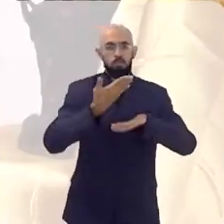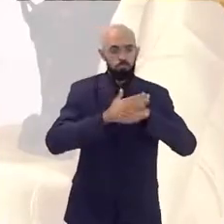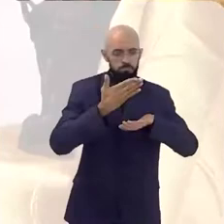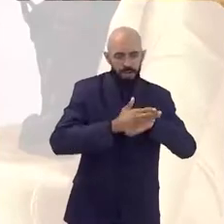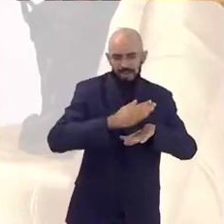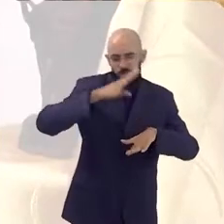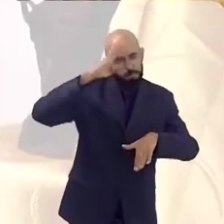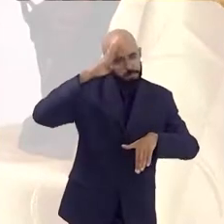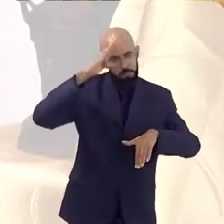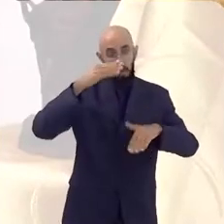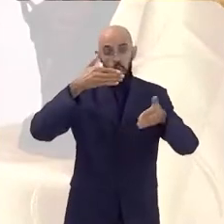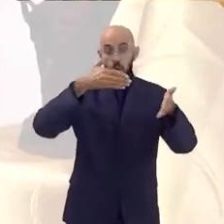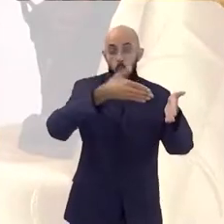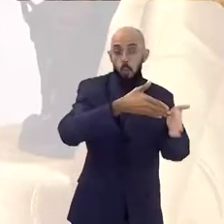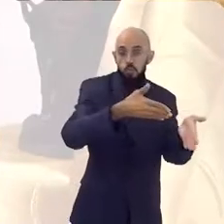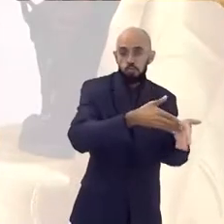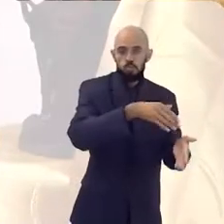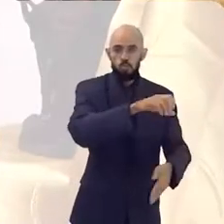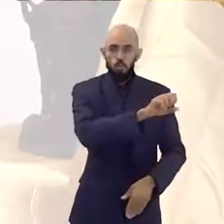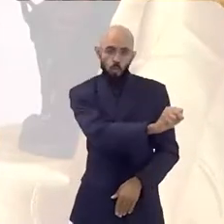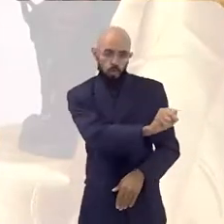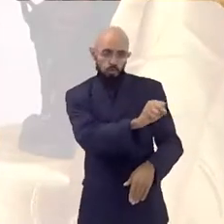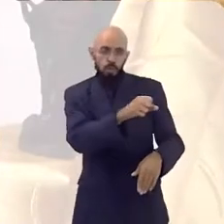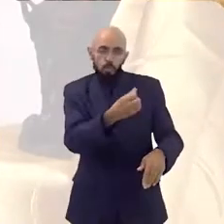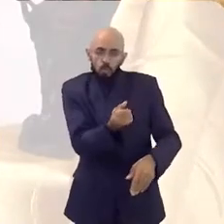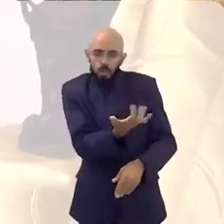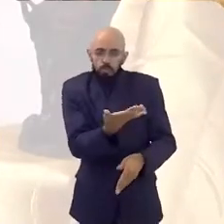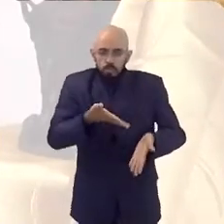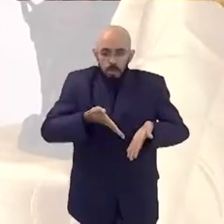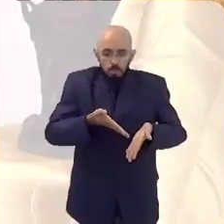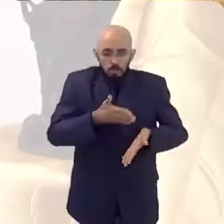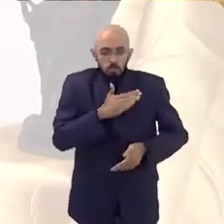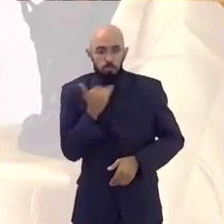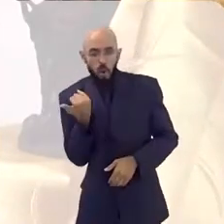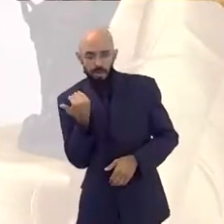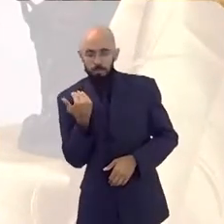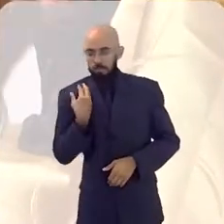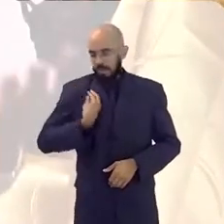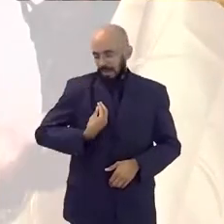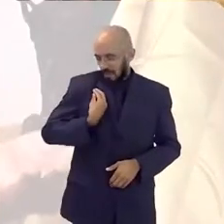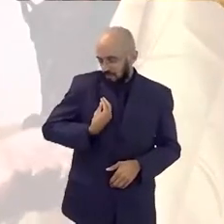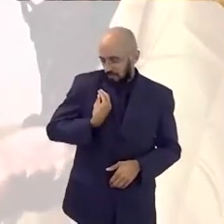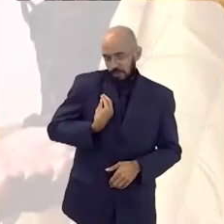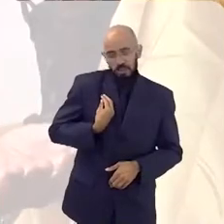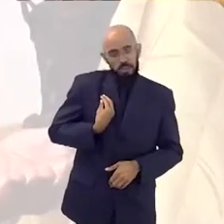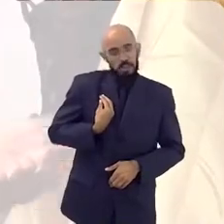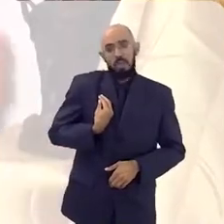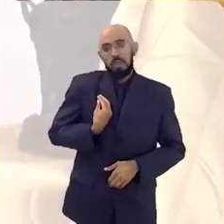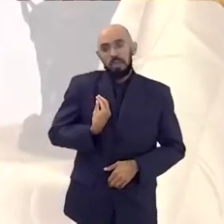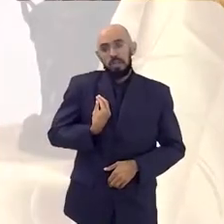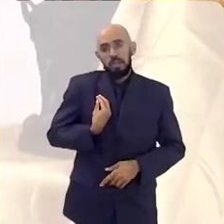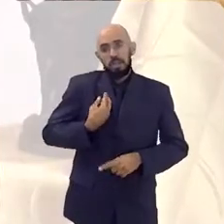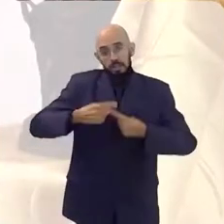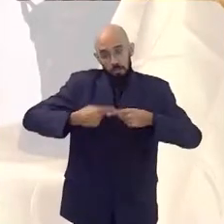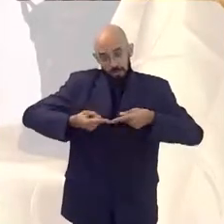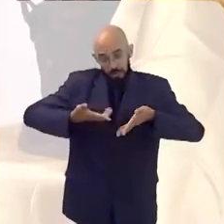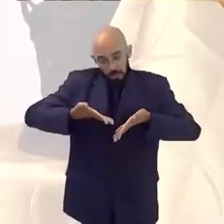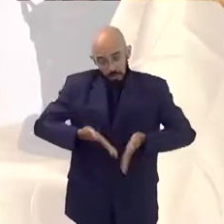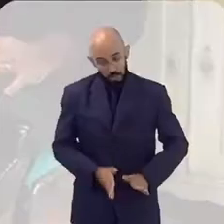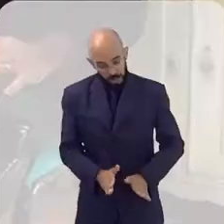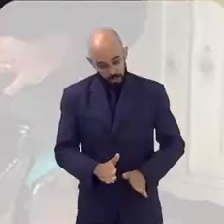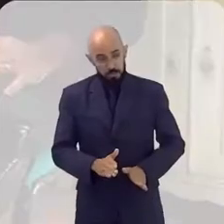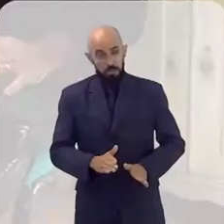principal, principalmente o último, é quando você morre para aquela vida que você teve até então, e aí